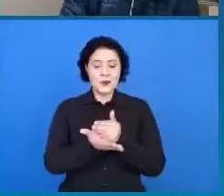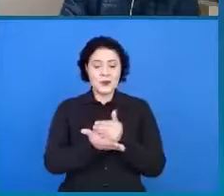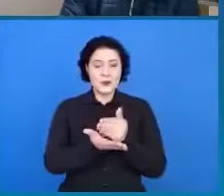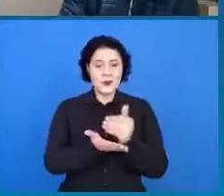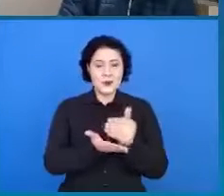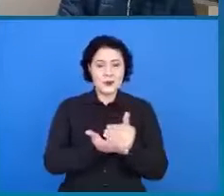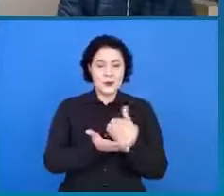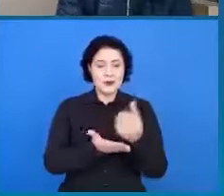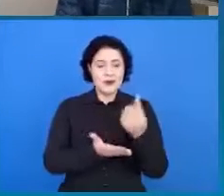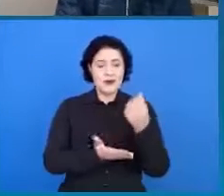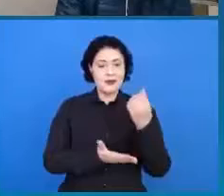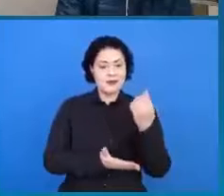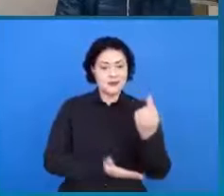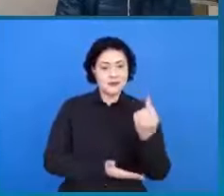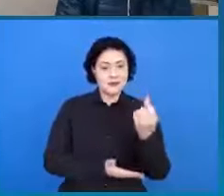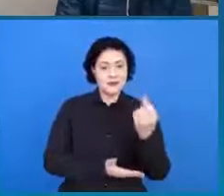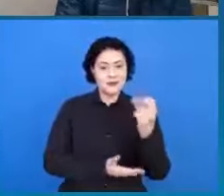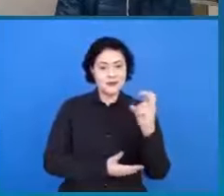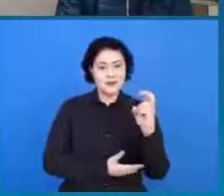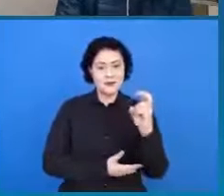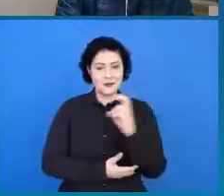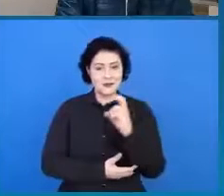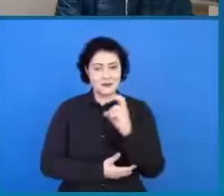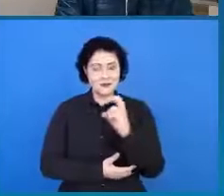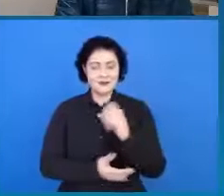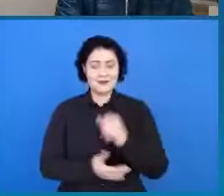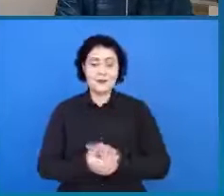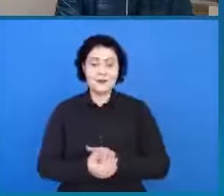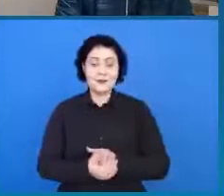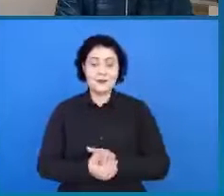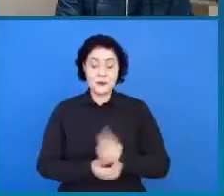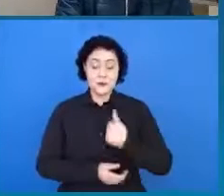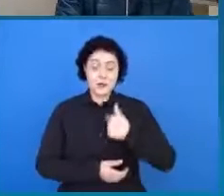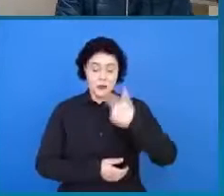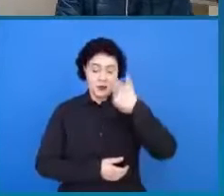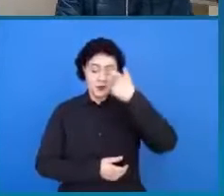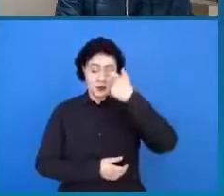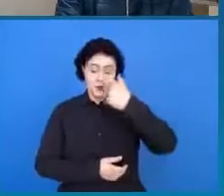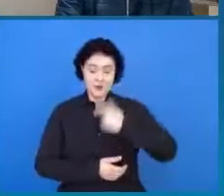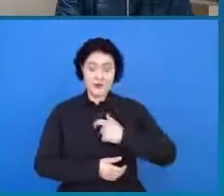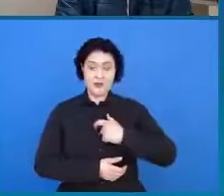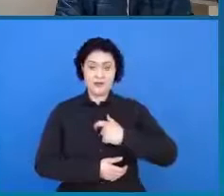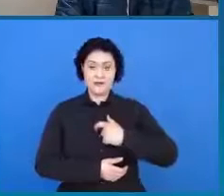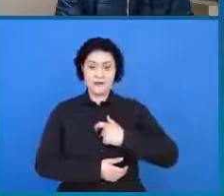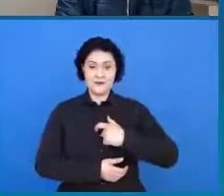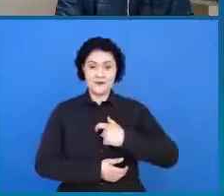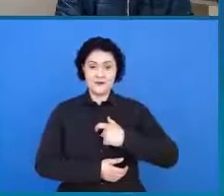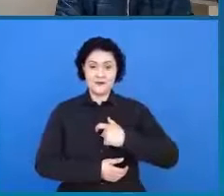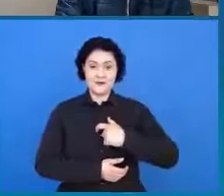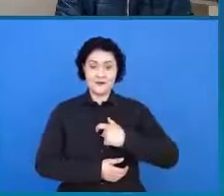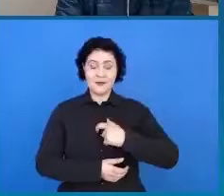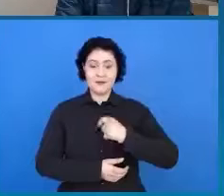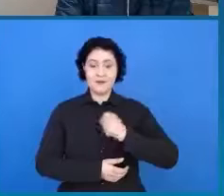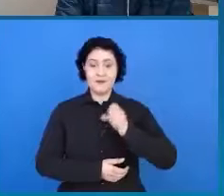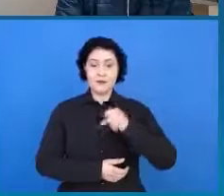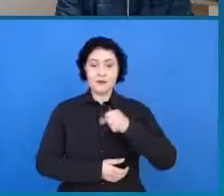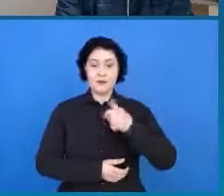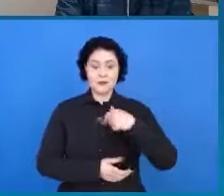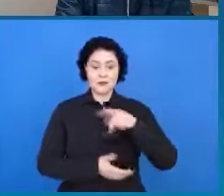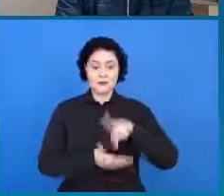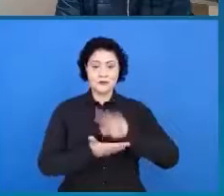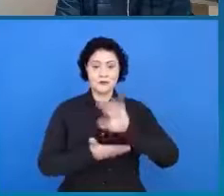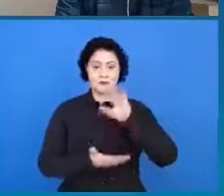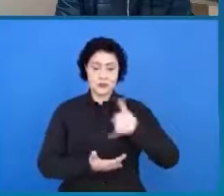manhã Olá eu sou sou naturalmente me tornei